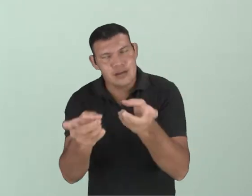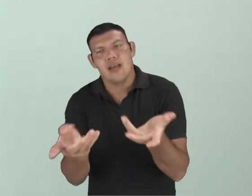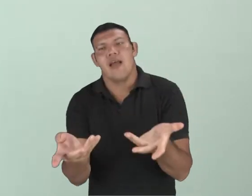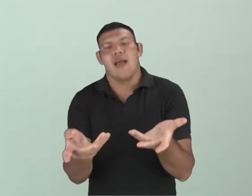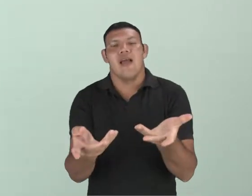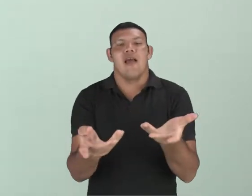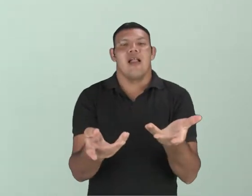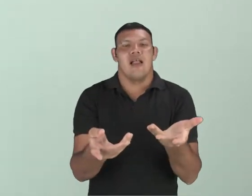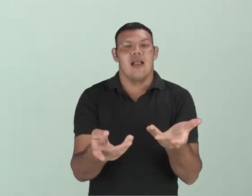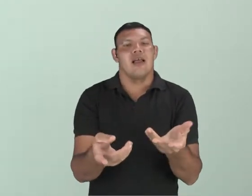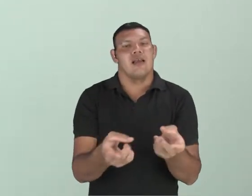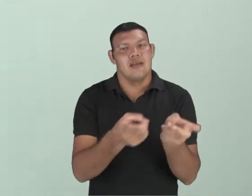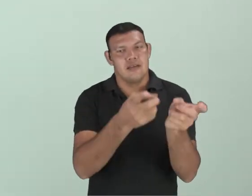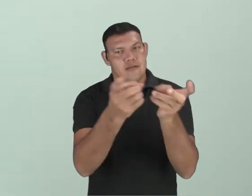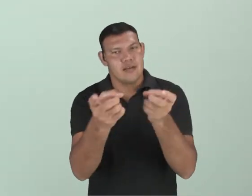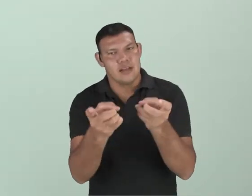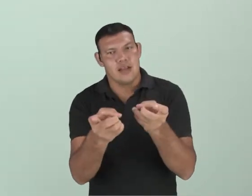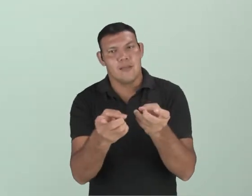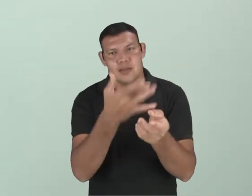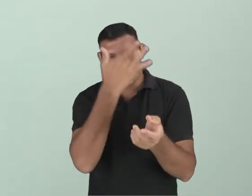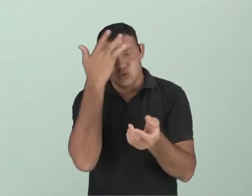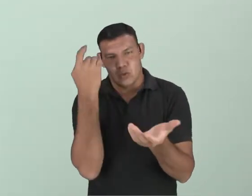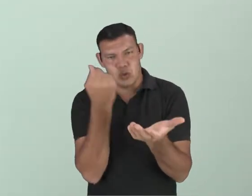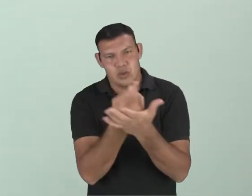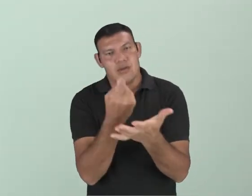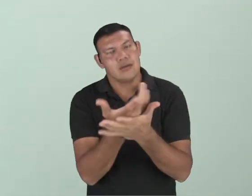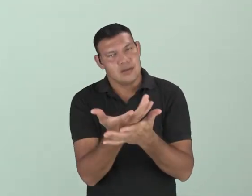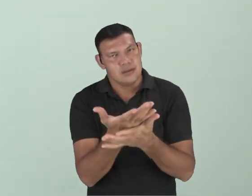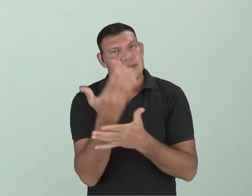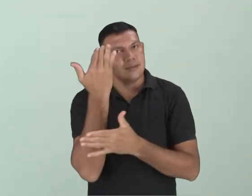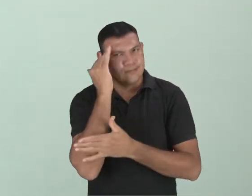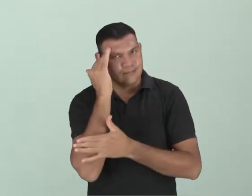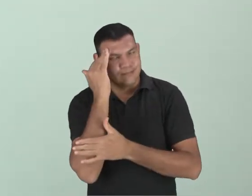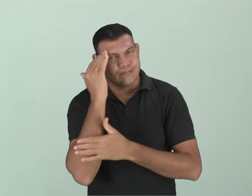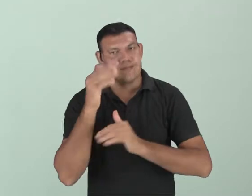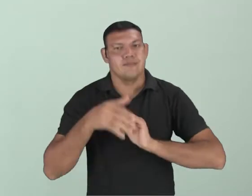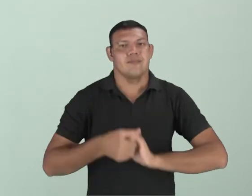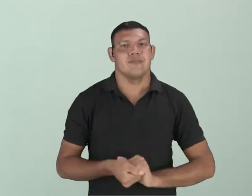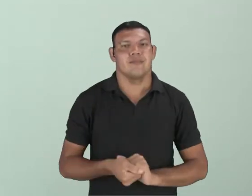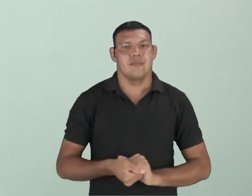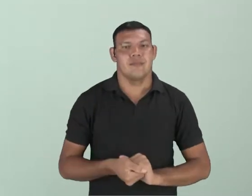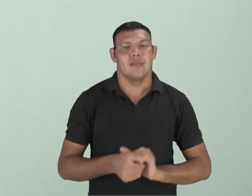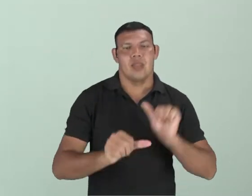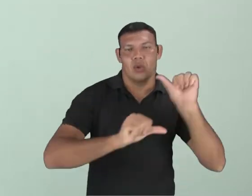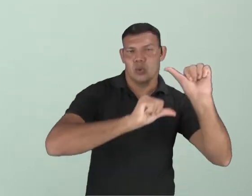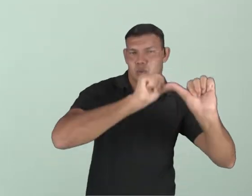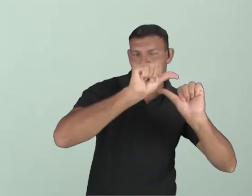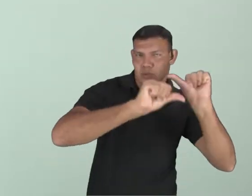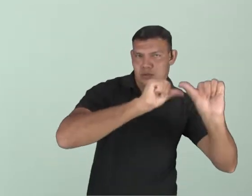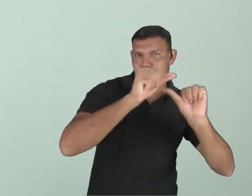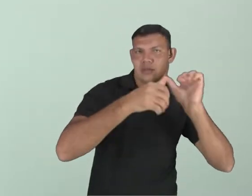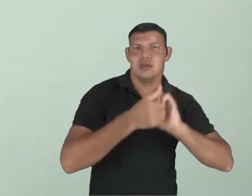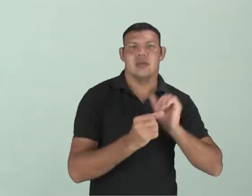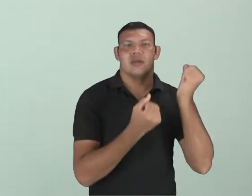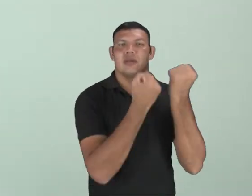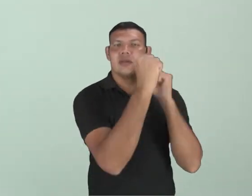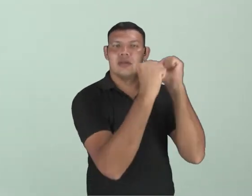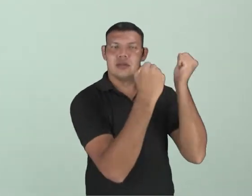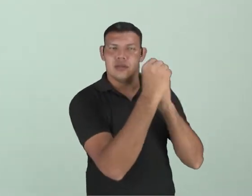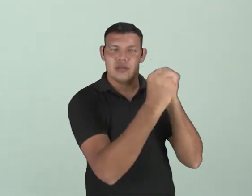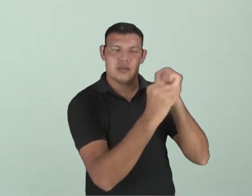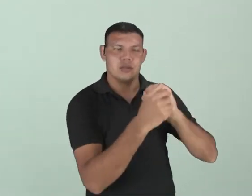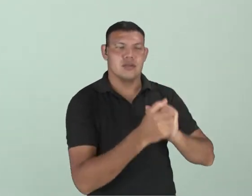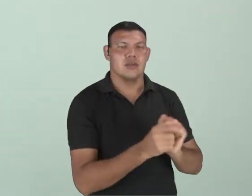produtos para que sejam enviados para o mercado consumidor. É basicamente isso, essa questão de indústria de bem de produção e indústria de bem de